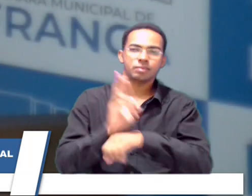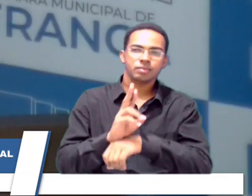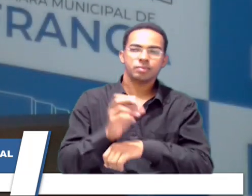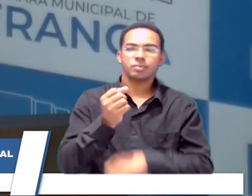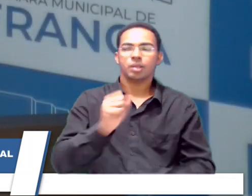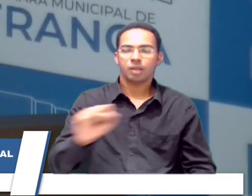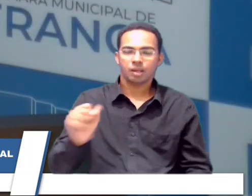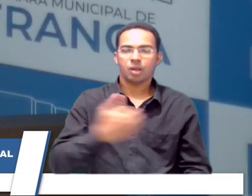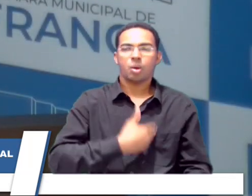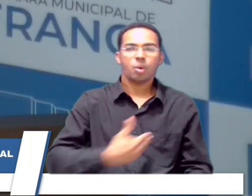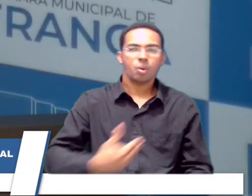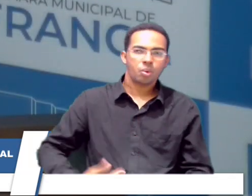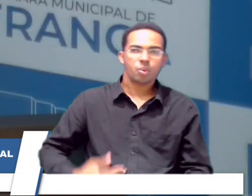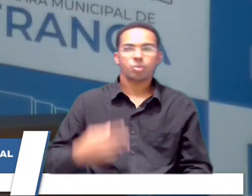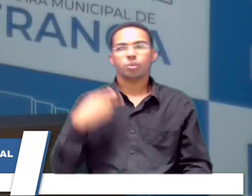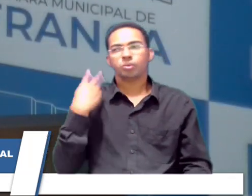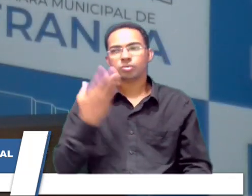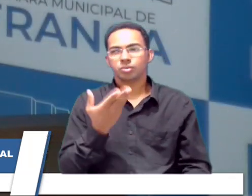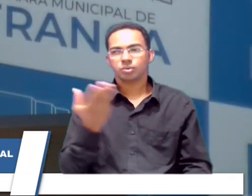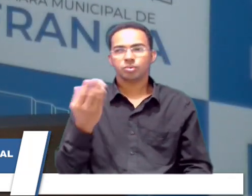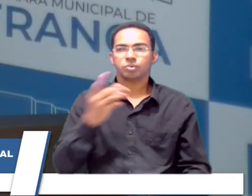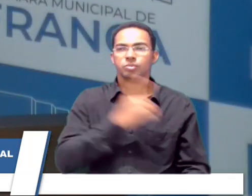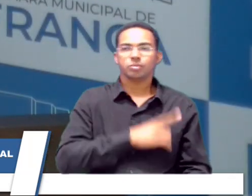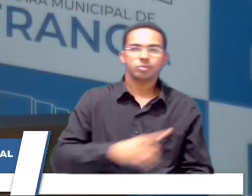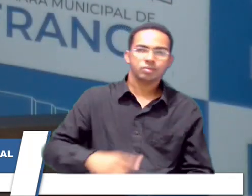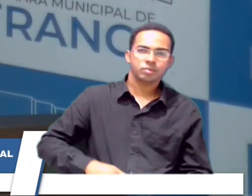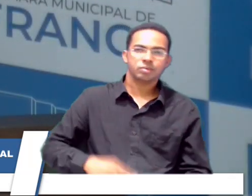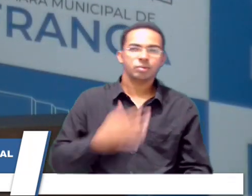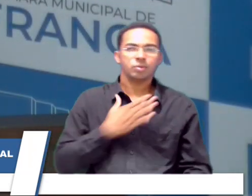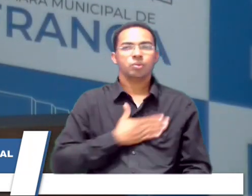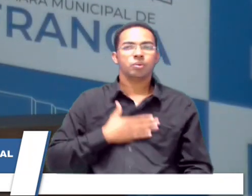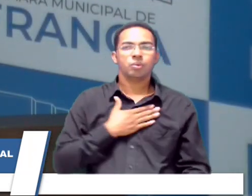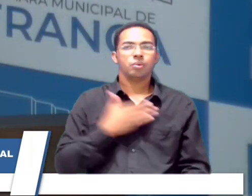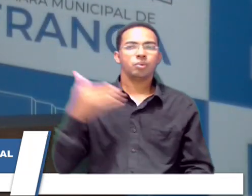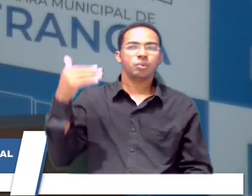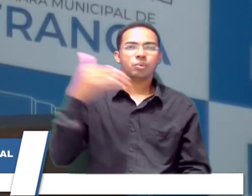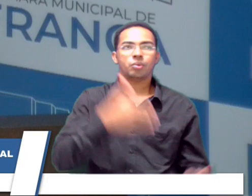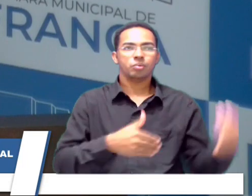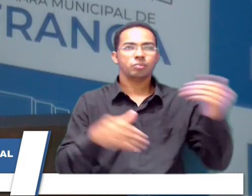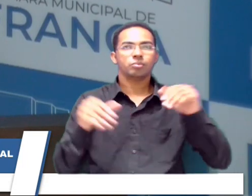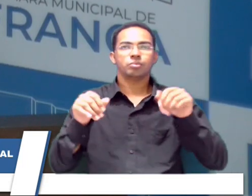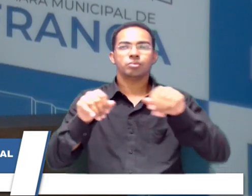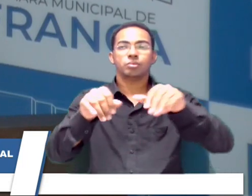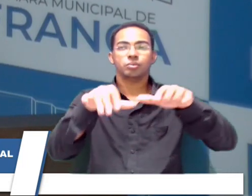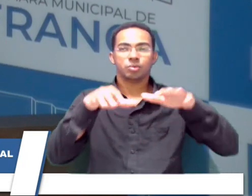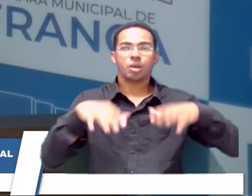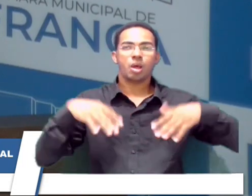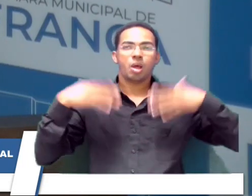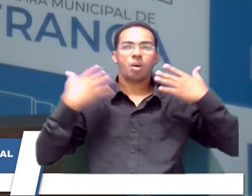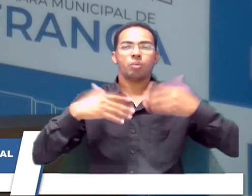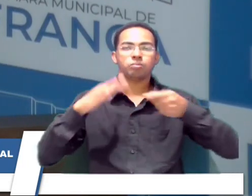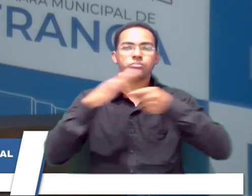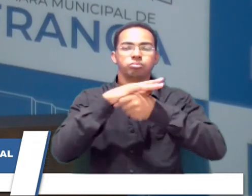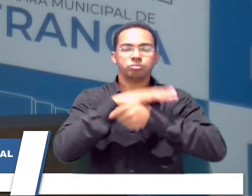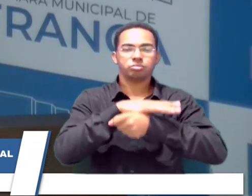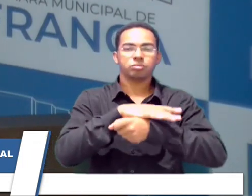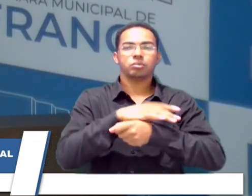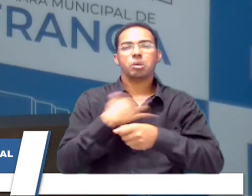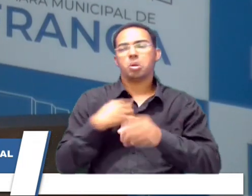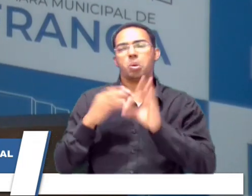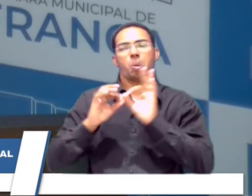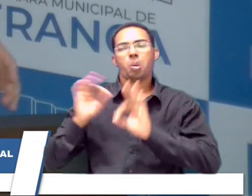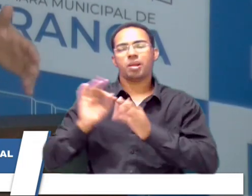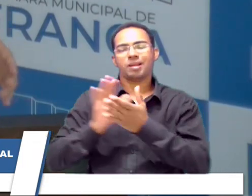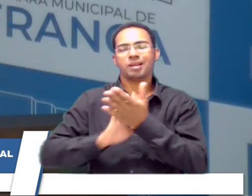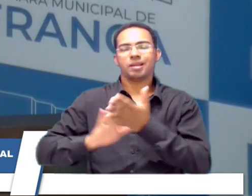Defensoria, vereadores, deputado. É um prazer estar aqui, vendo a casa cheia. Eu não preparei nada, né?